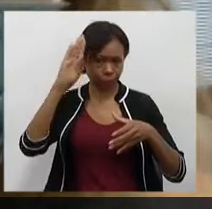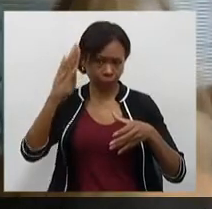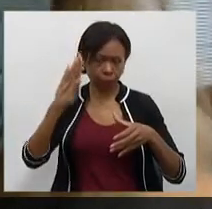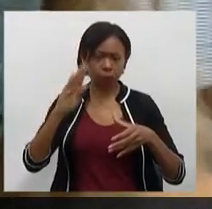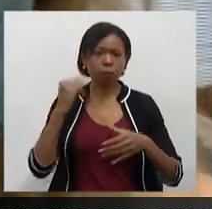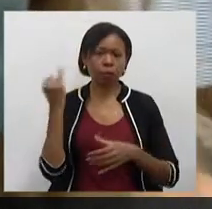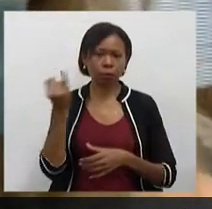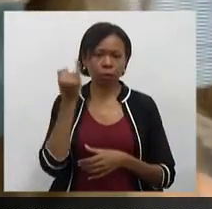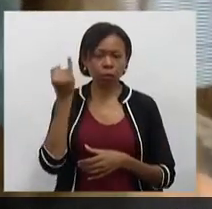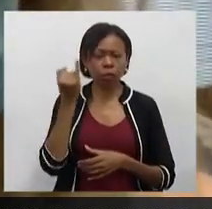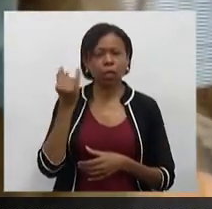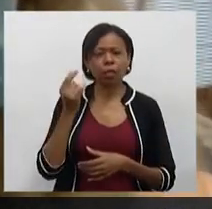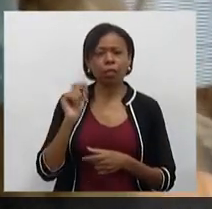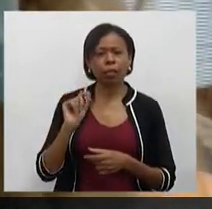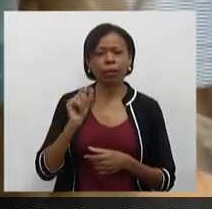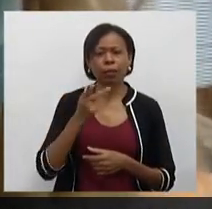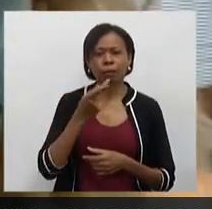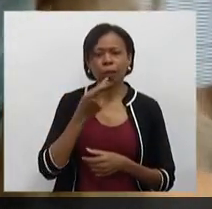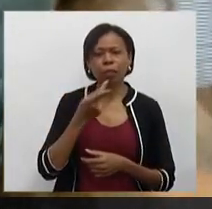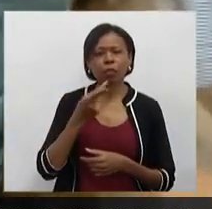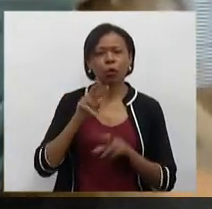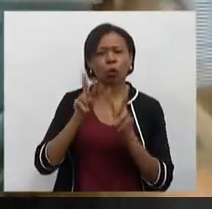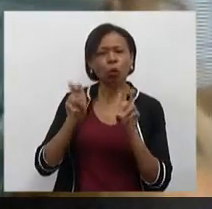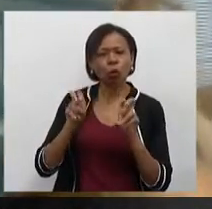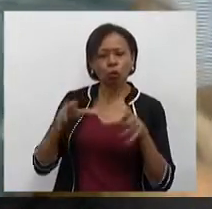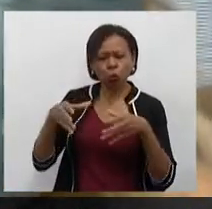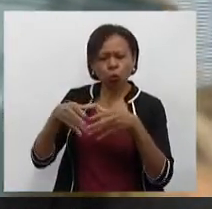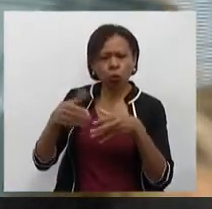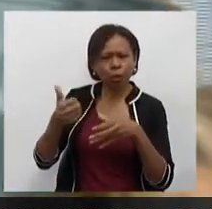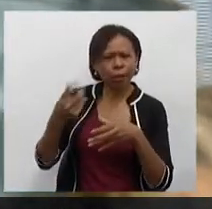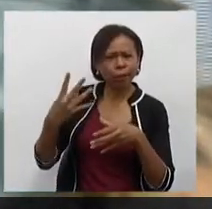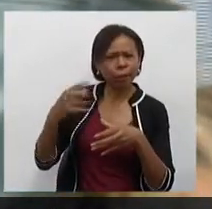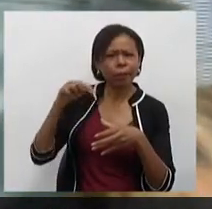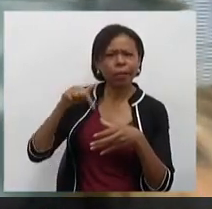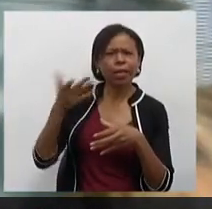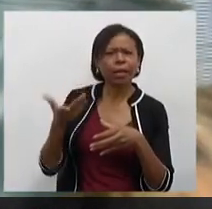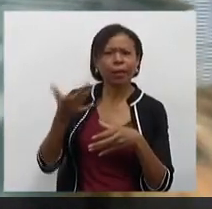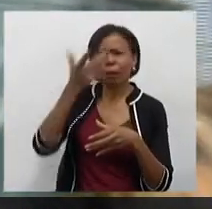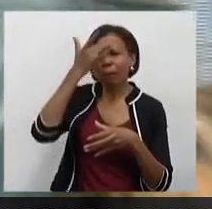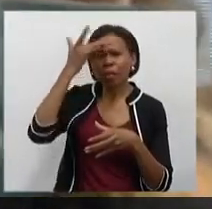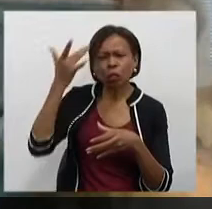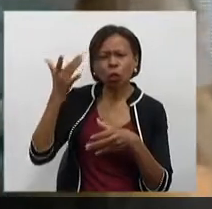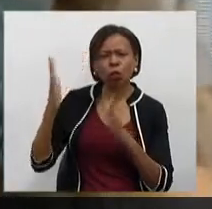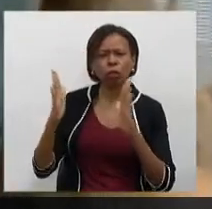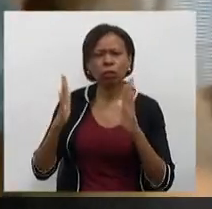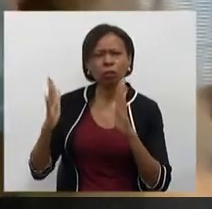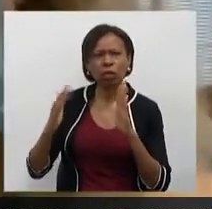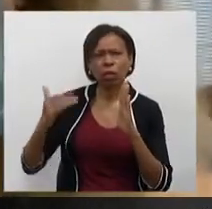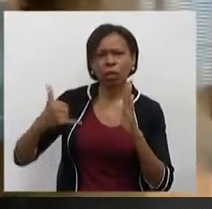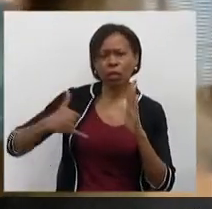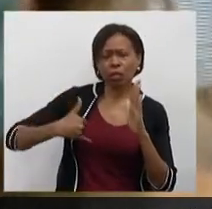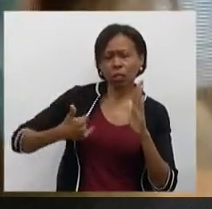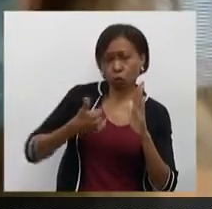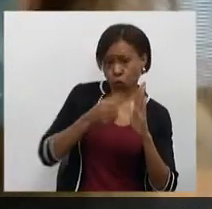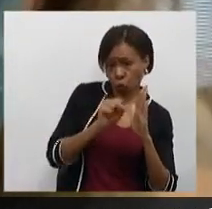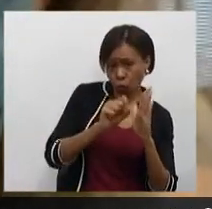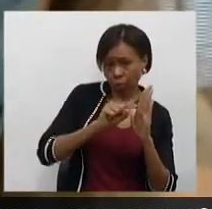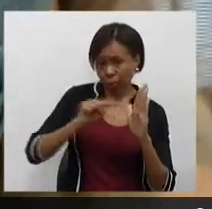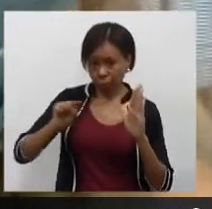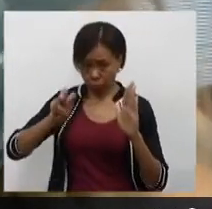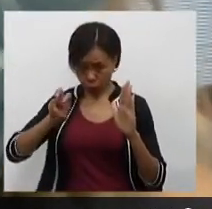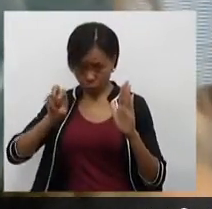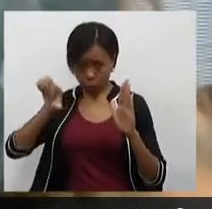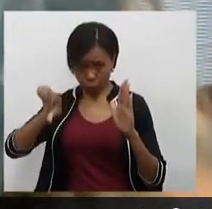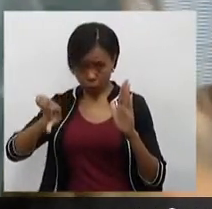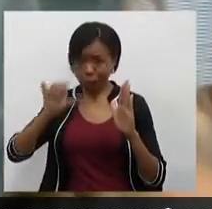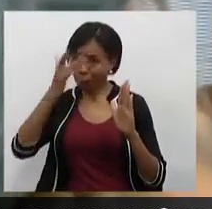grupo 14, ele fala de pessoas com comorbidades entre 18 e 59 anos, e a gente tem aí